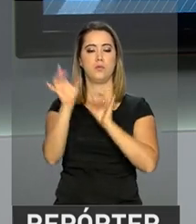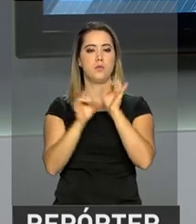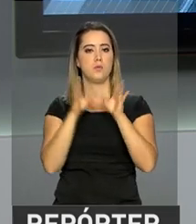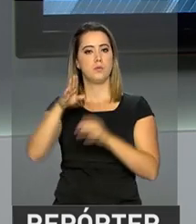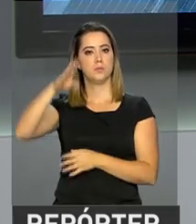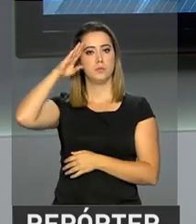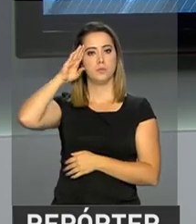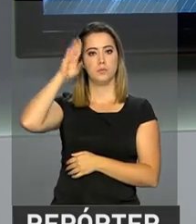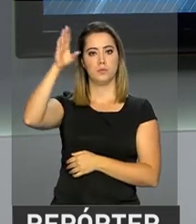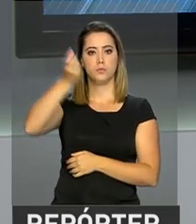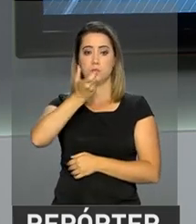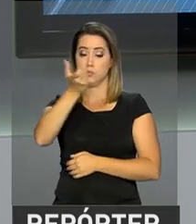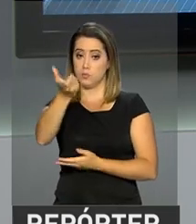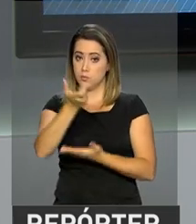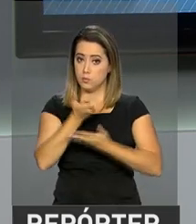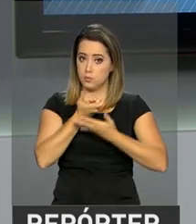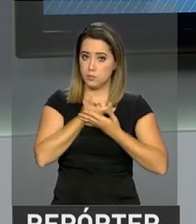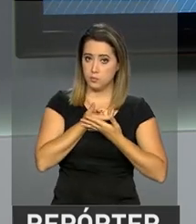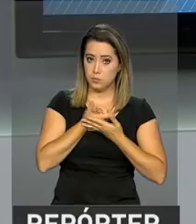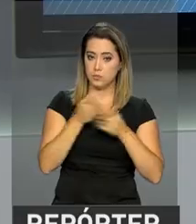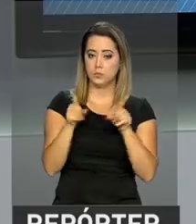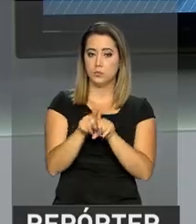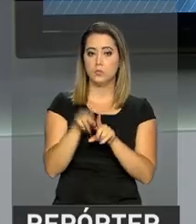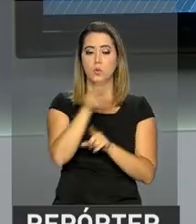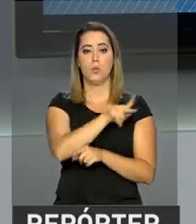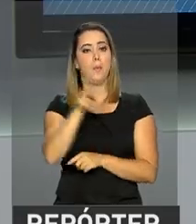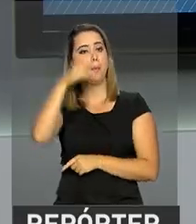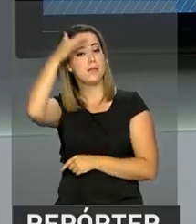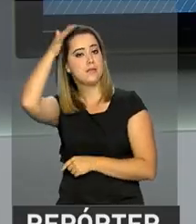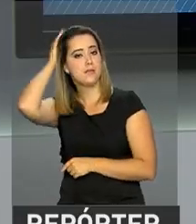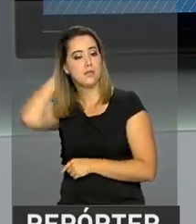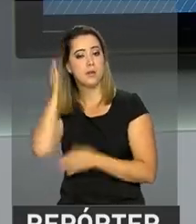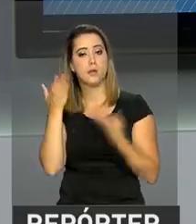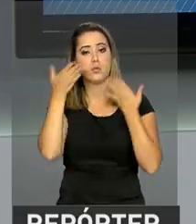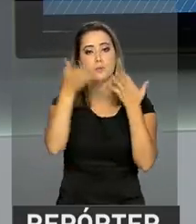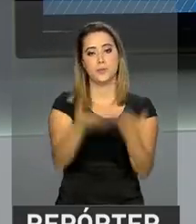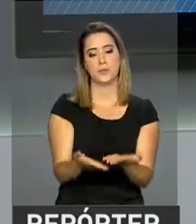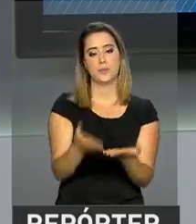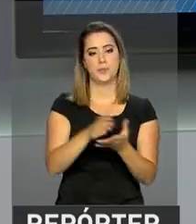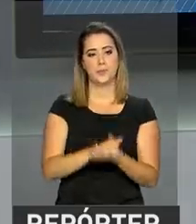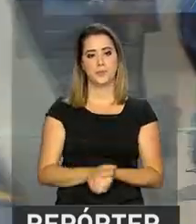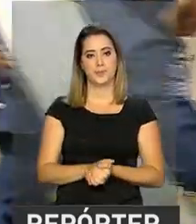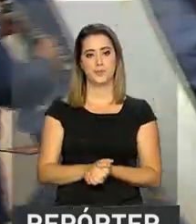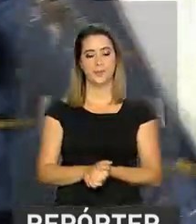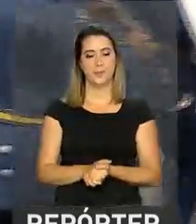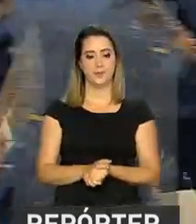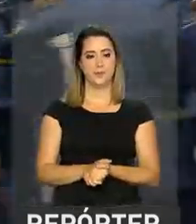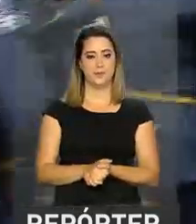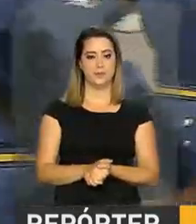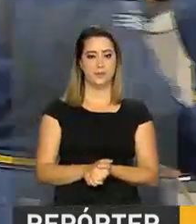medalhas da ordem do mérito aeronáutico o presidente michel temer participou da cerimônia